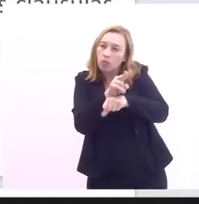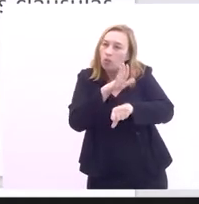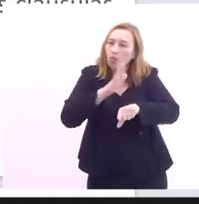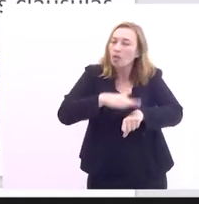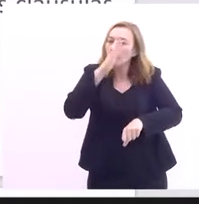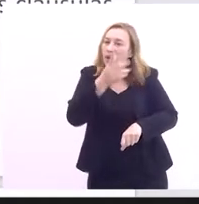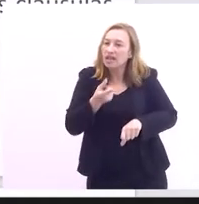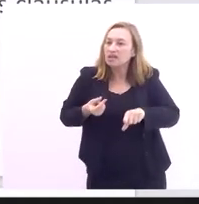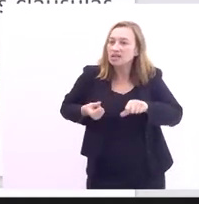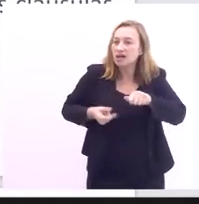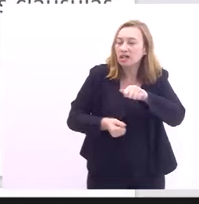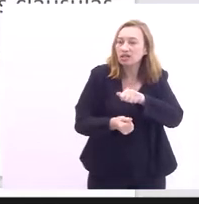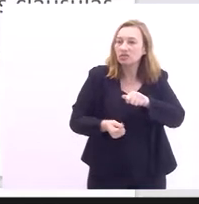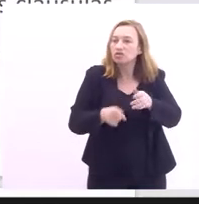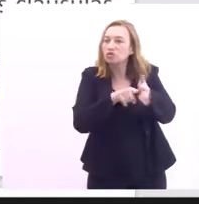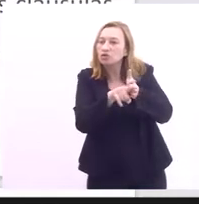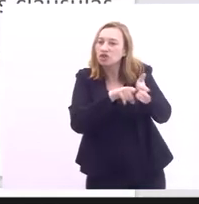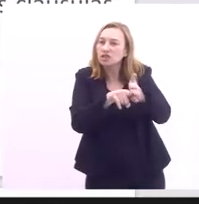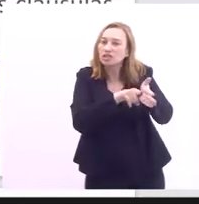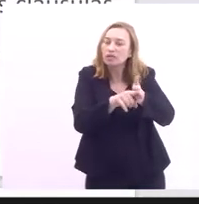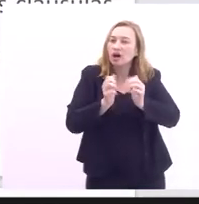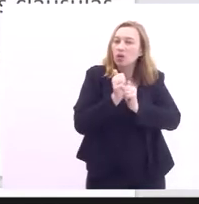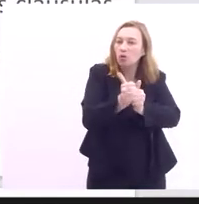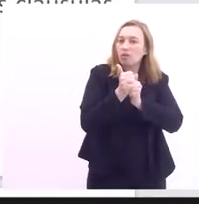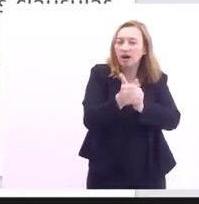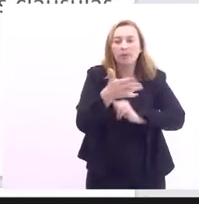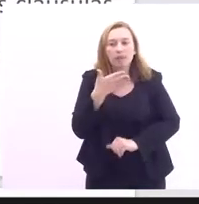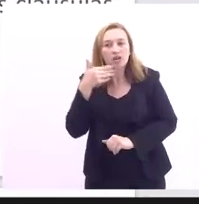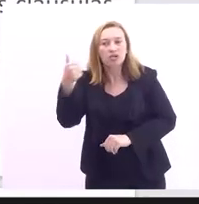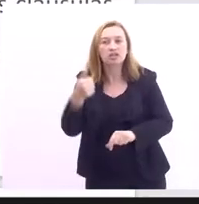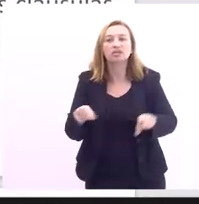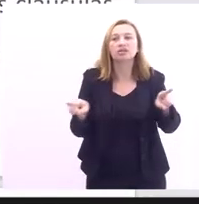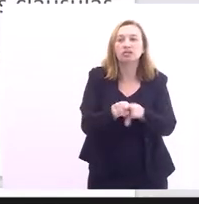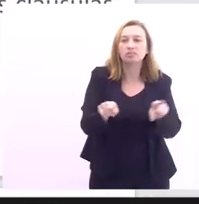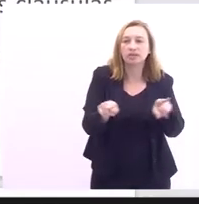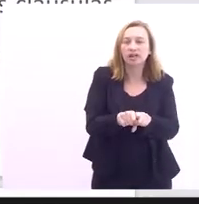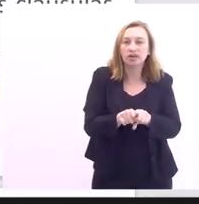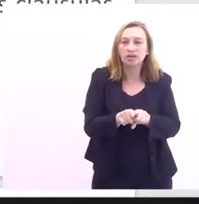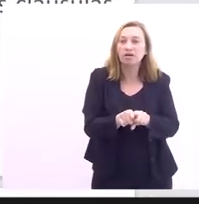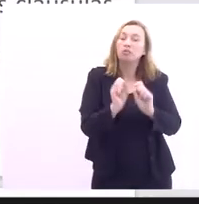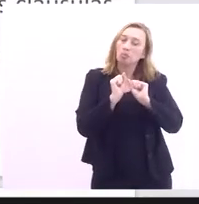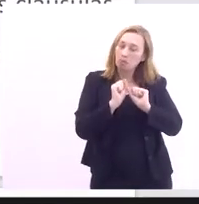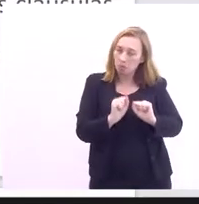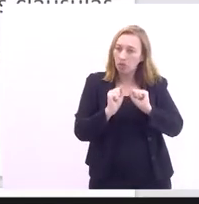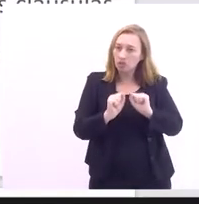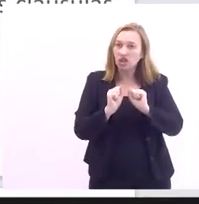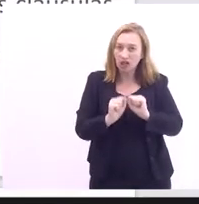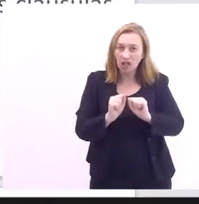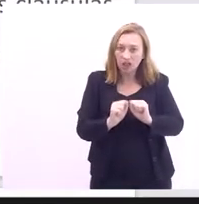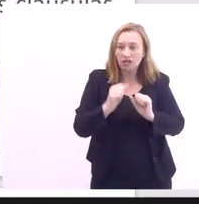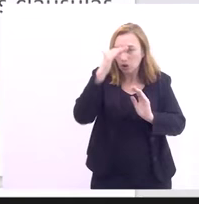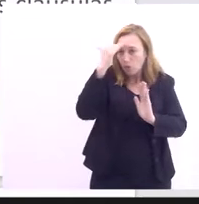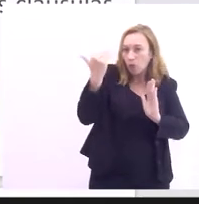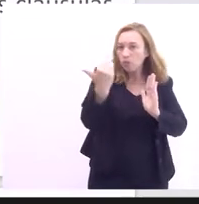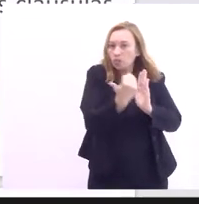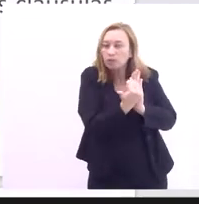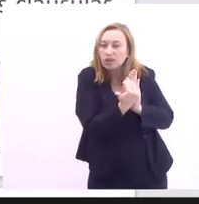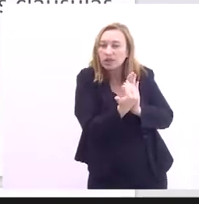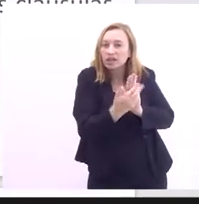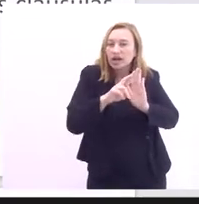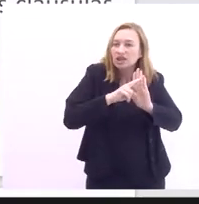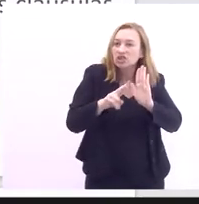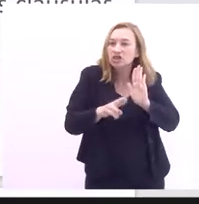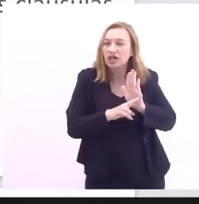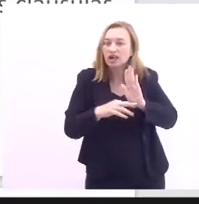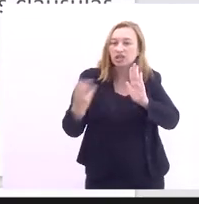mais ações de fiscalização para acompanhar essa melhoria e também para poder fazer cumprir as cláusulas que estão